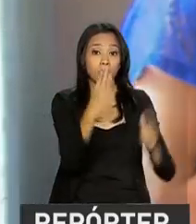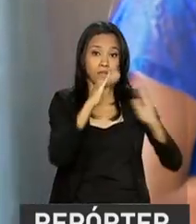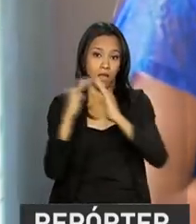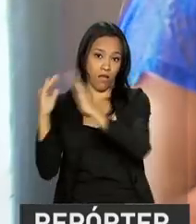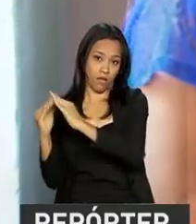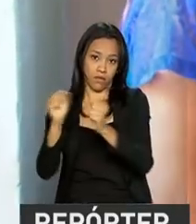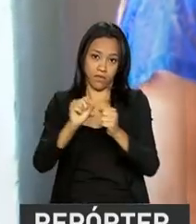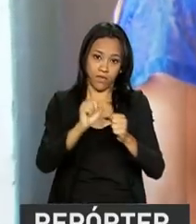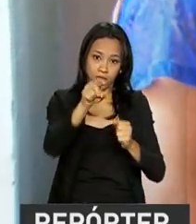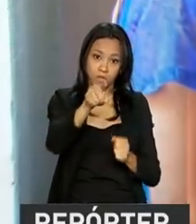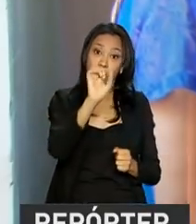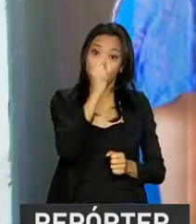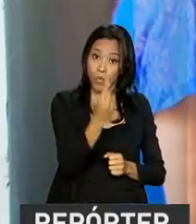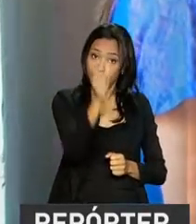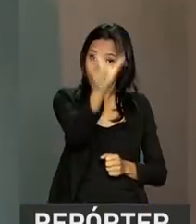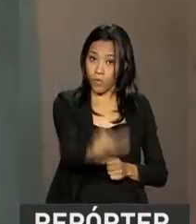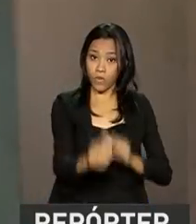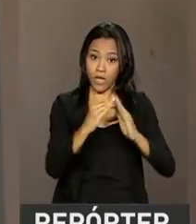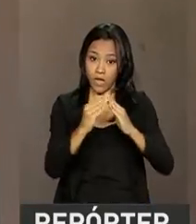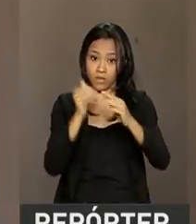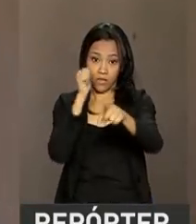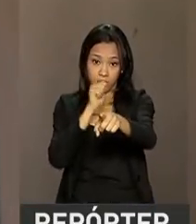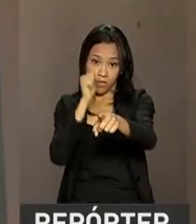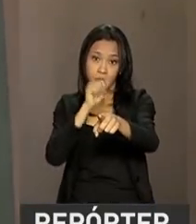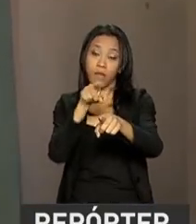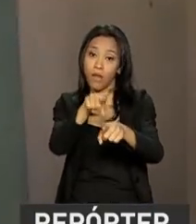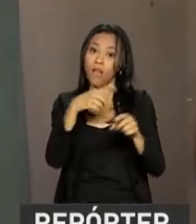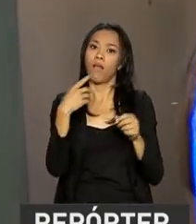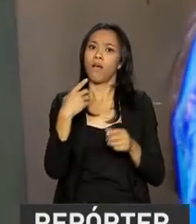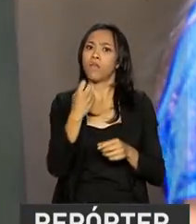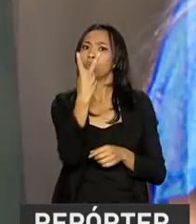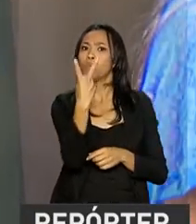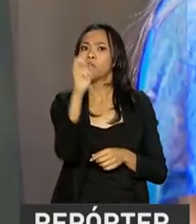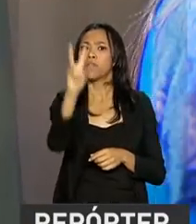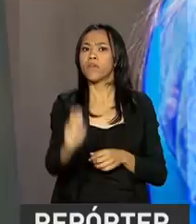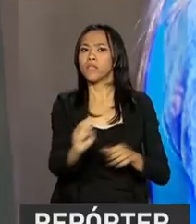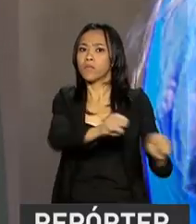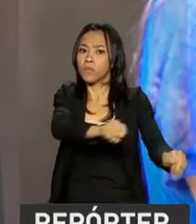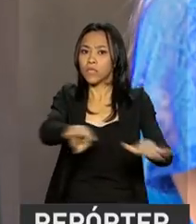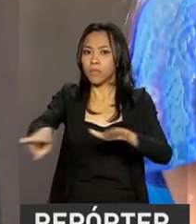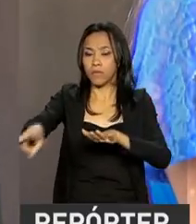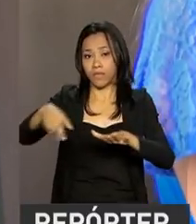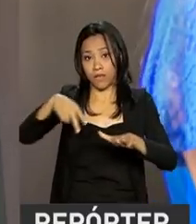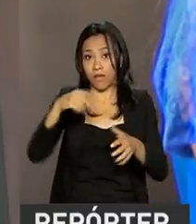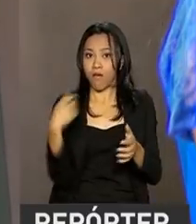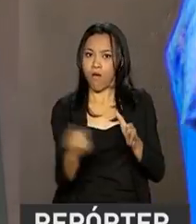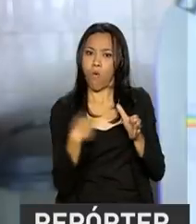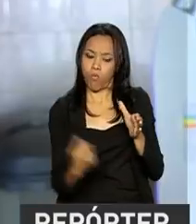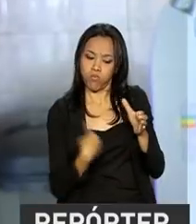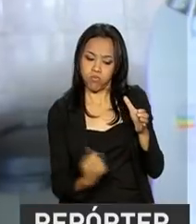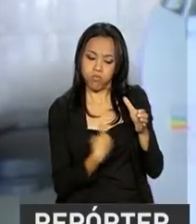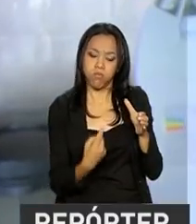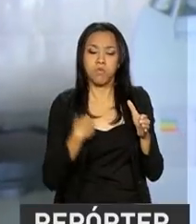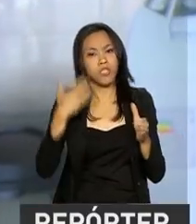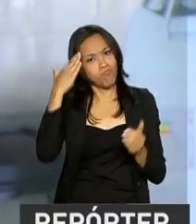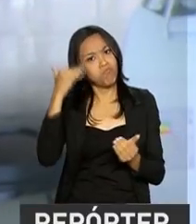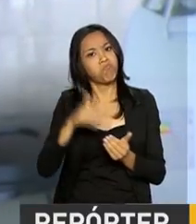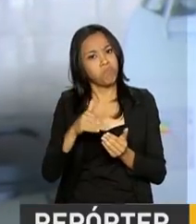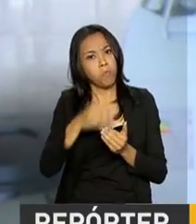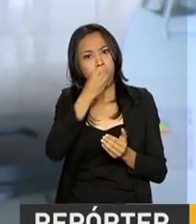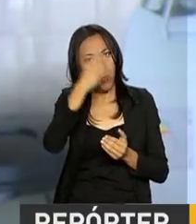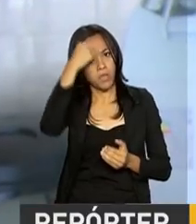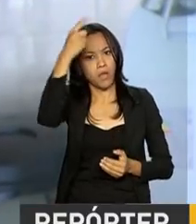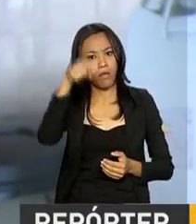Um deles, na casa de Dona Nalva. Ela lava roupas 2 vezes por semana e aprovou a ideia. Mas isso aí